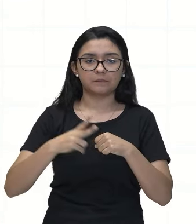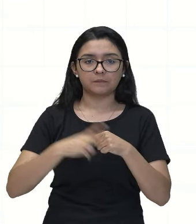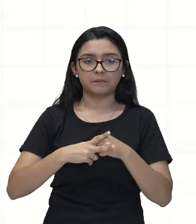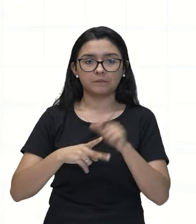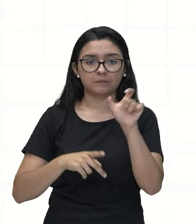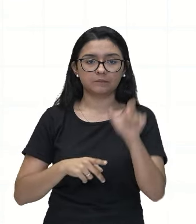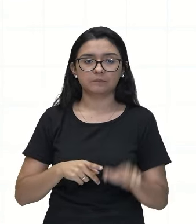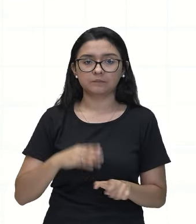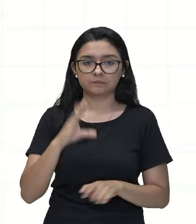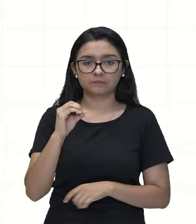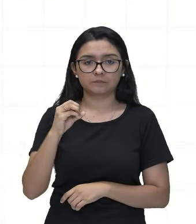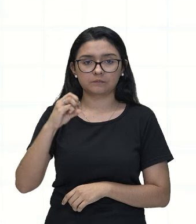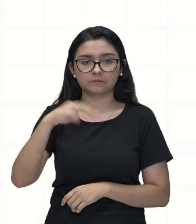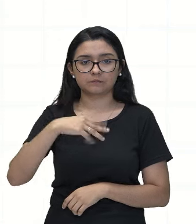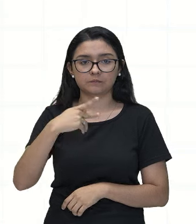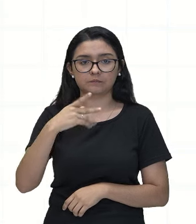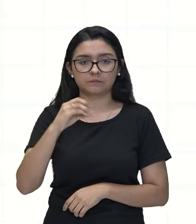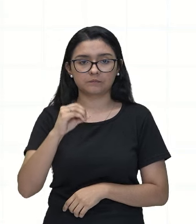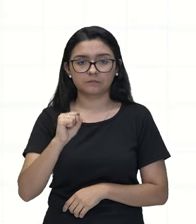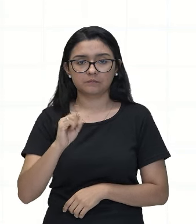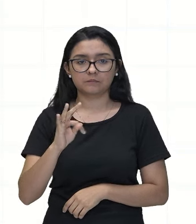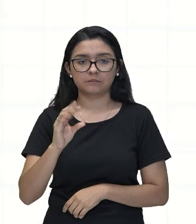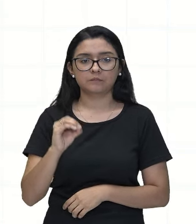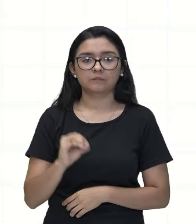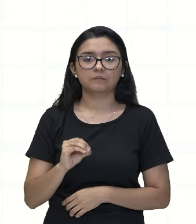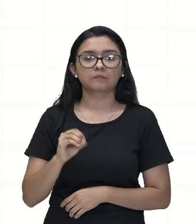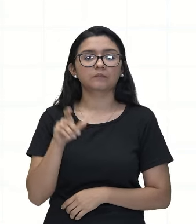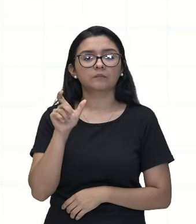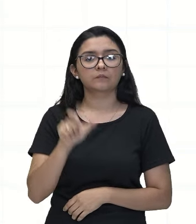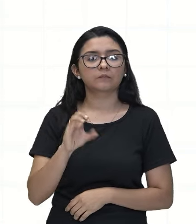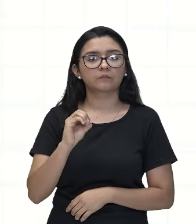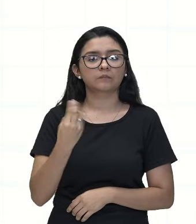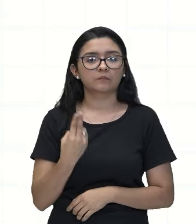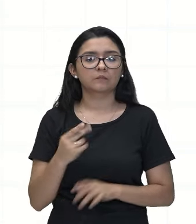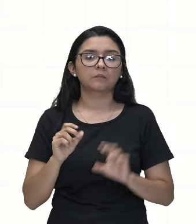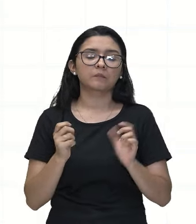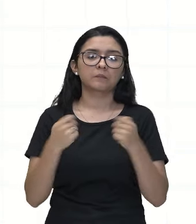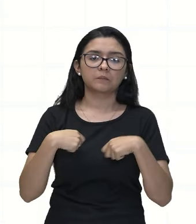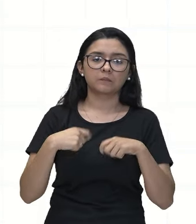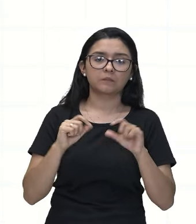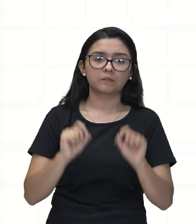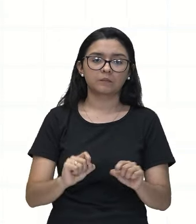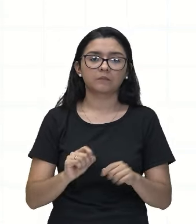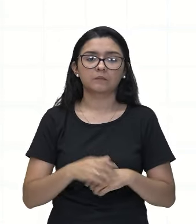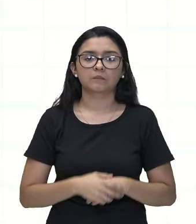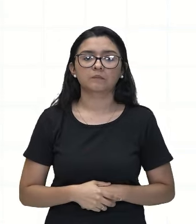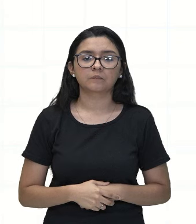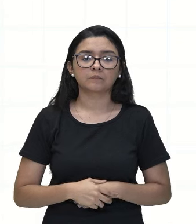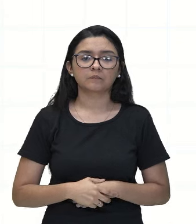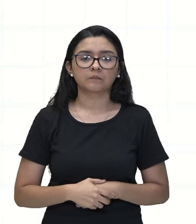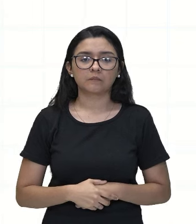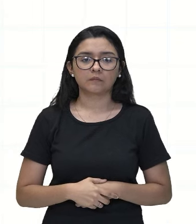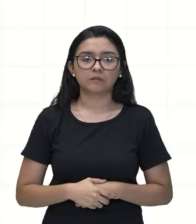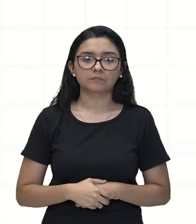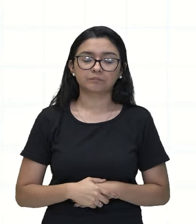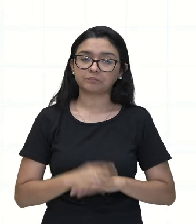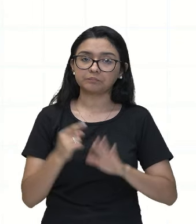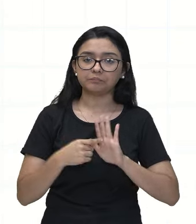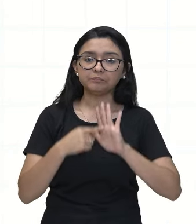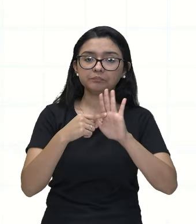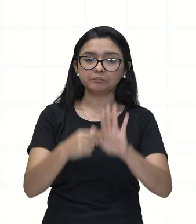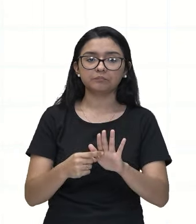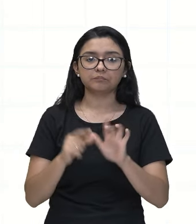expressão pela palavrinha ou né indica pode indicar exclusão ou sinonímia o